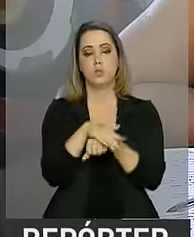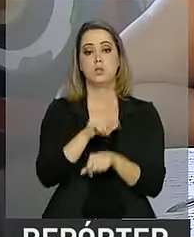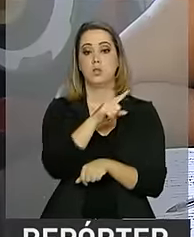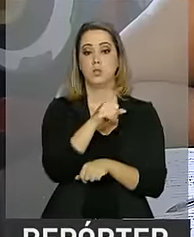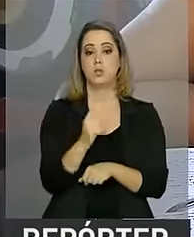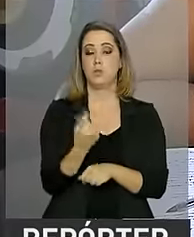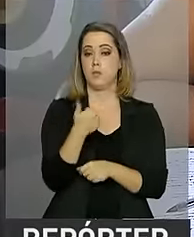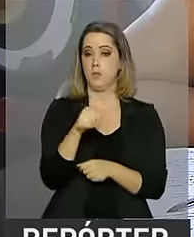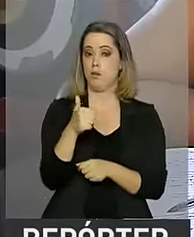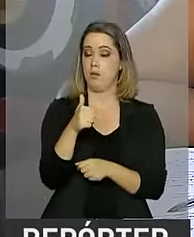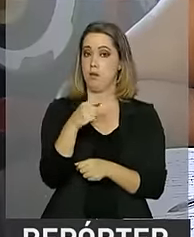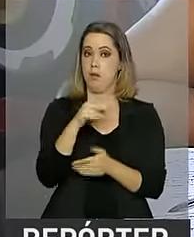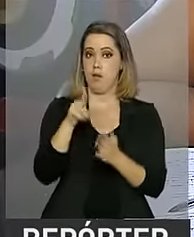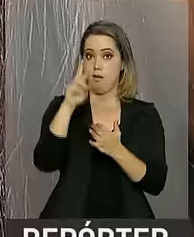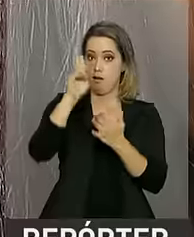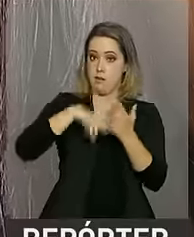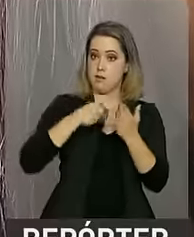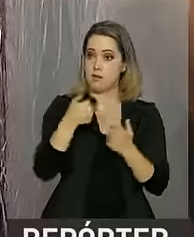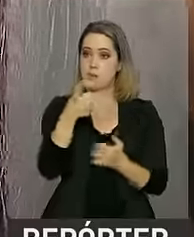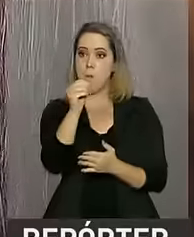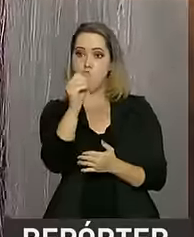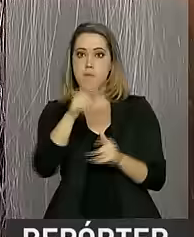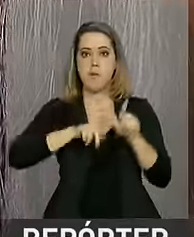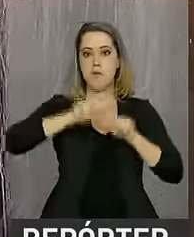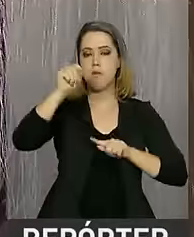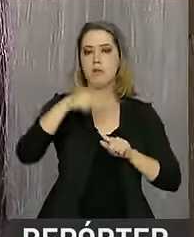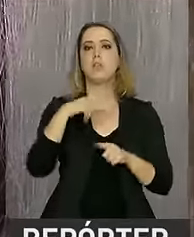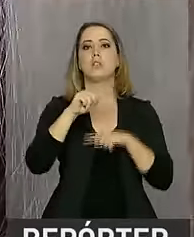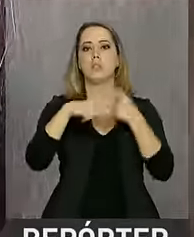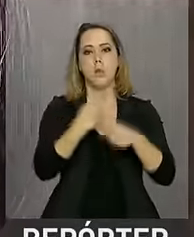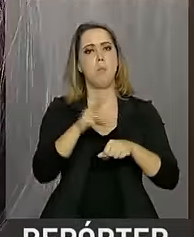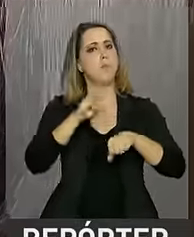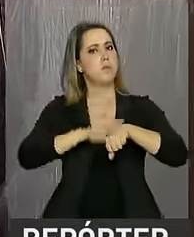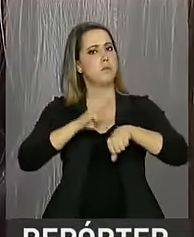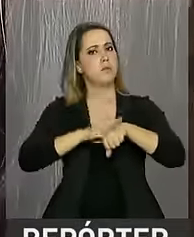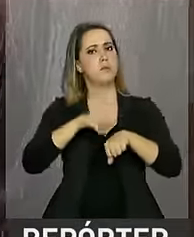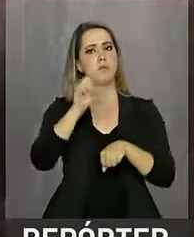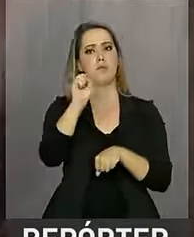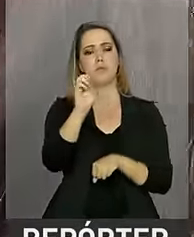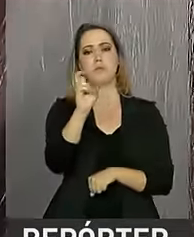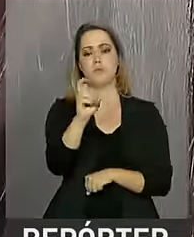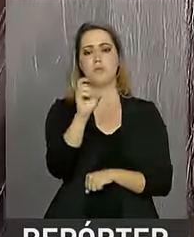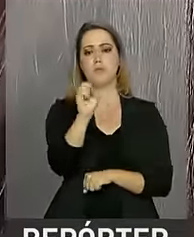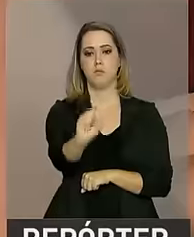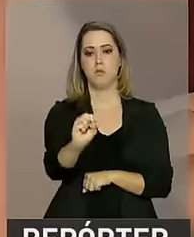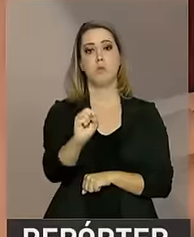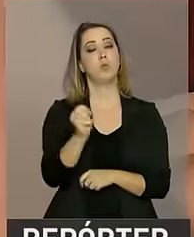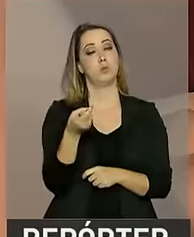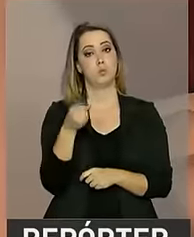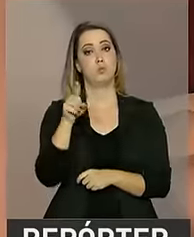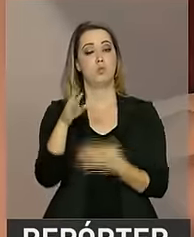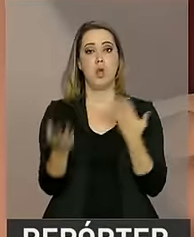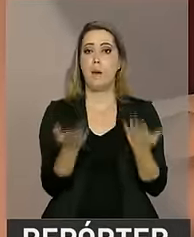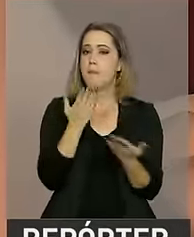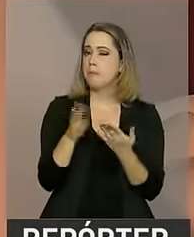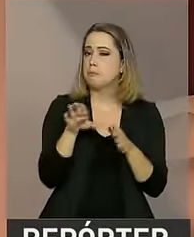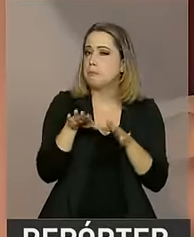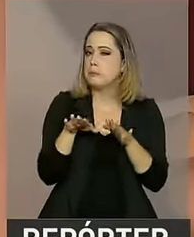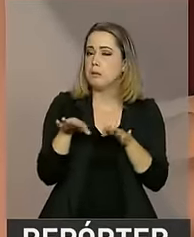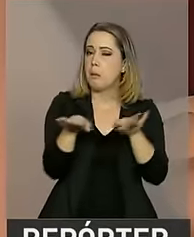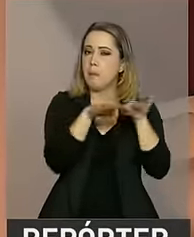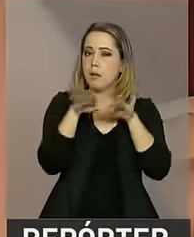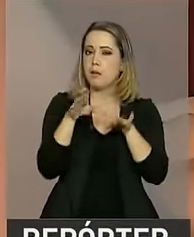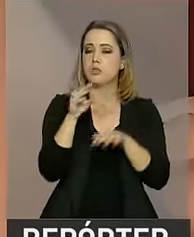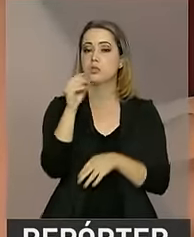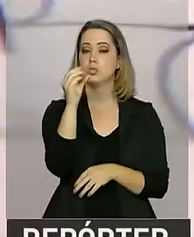da redação foi em matemática ela conseguiu 8587 pontos enquanto a média Nacional